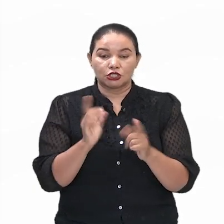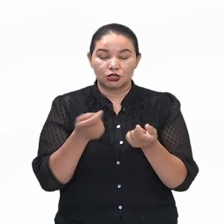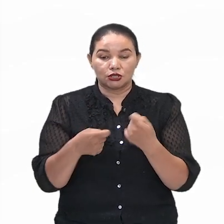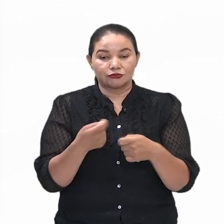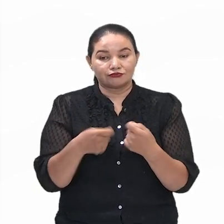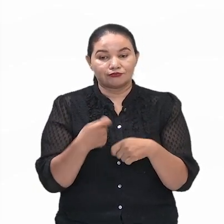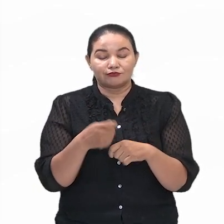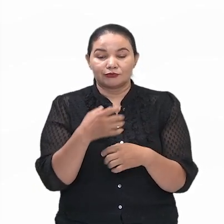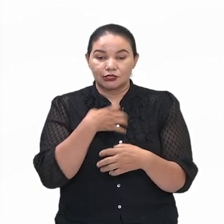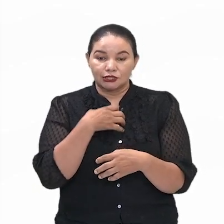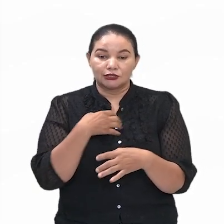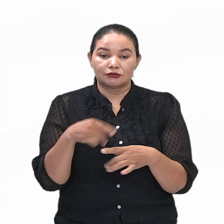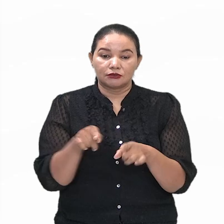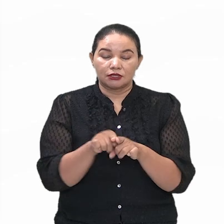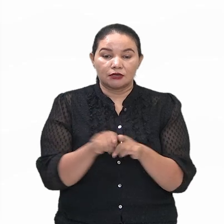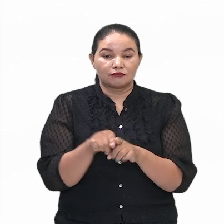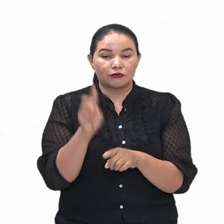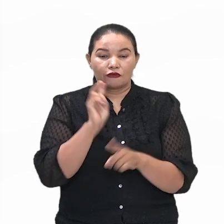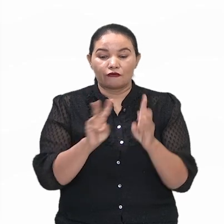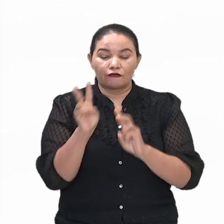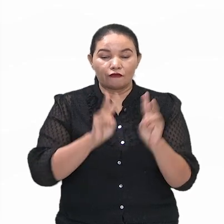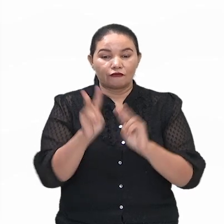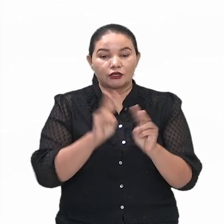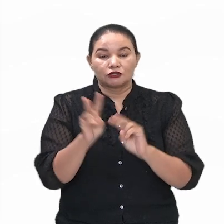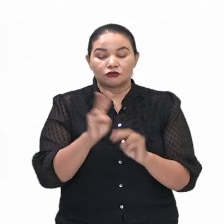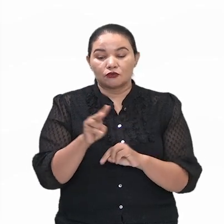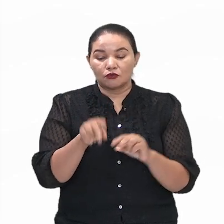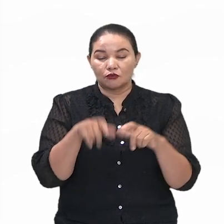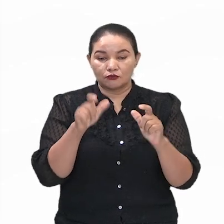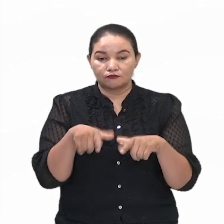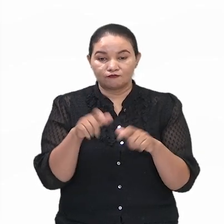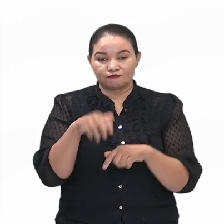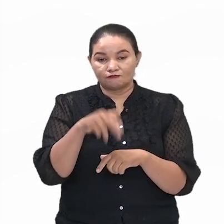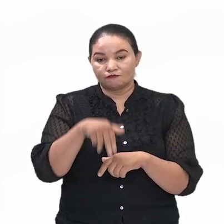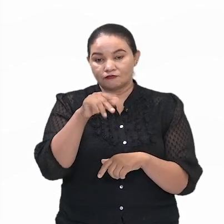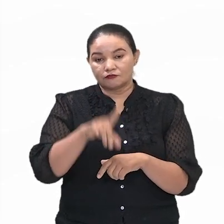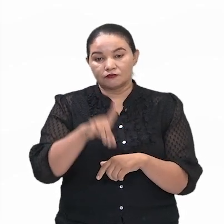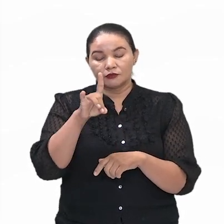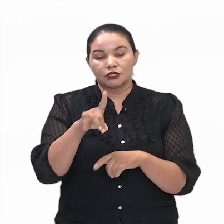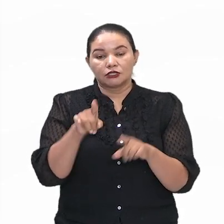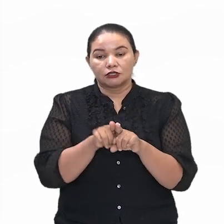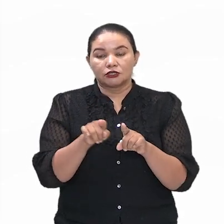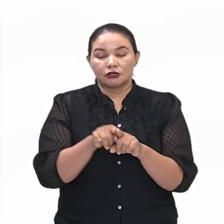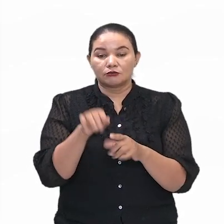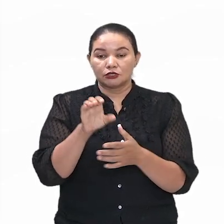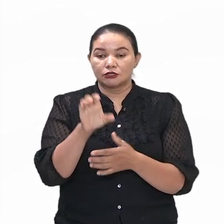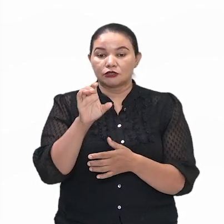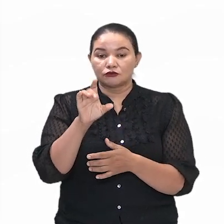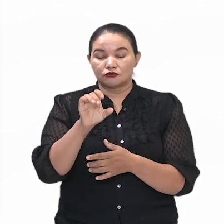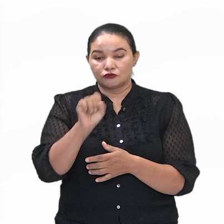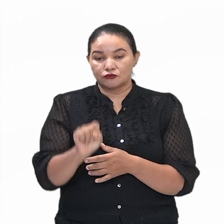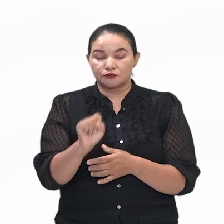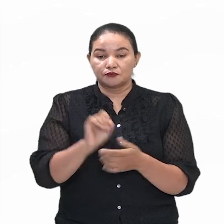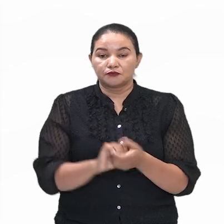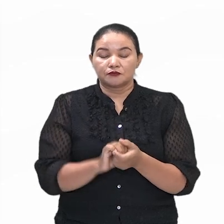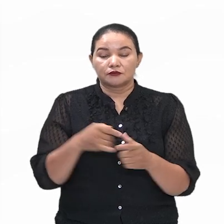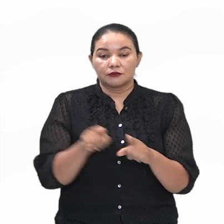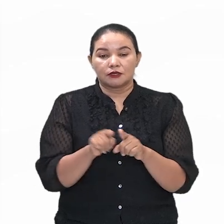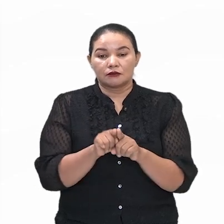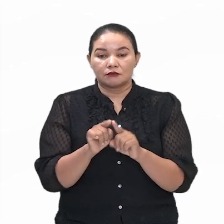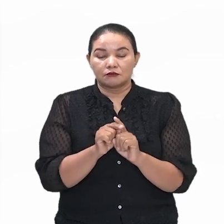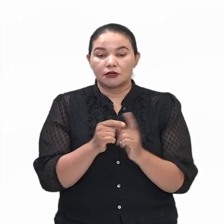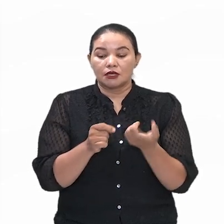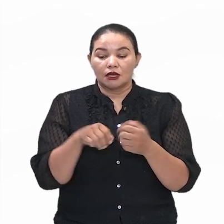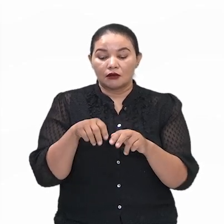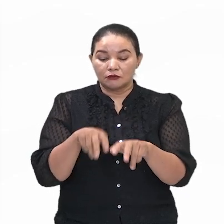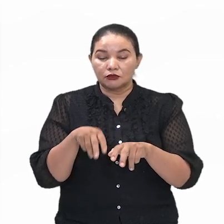ser observados principalmente na região Nordeste e Centro-Sul. Lembrando que a produção de cana-de-açúcar